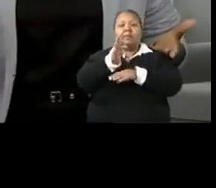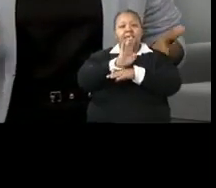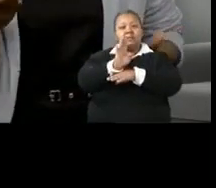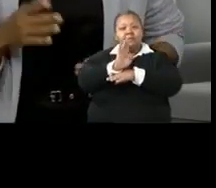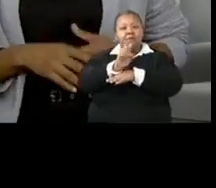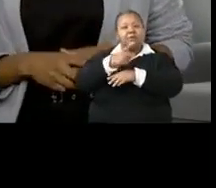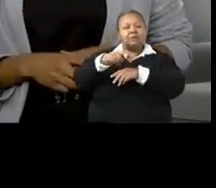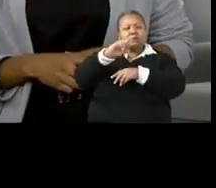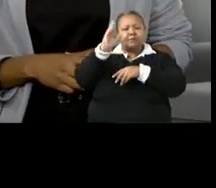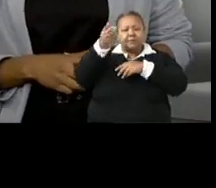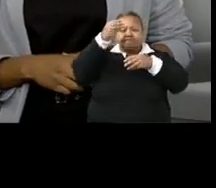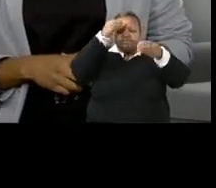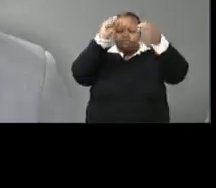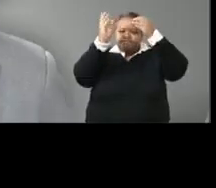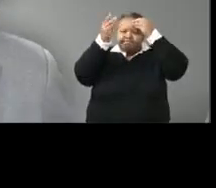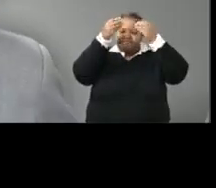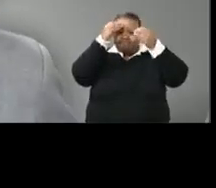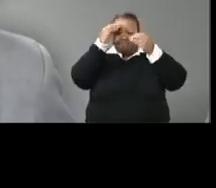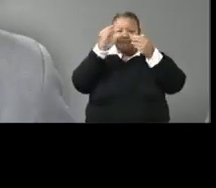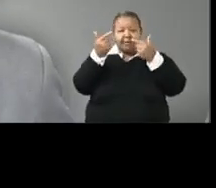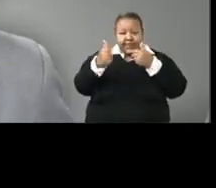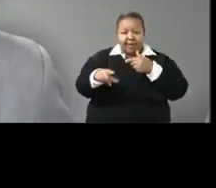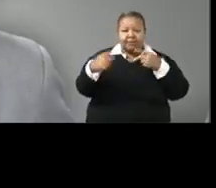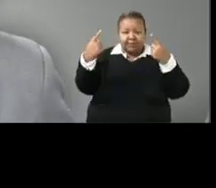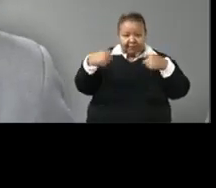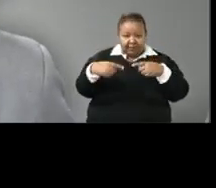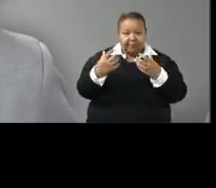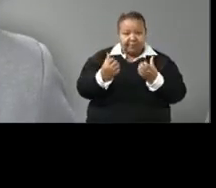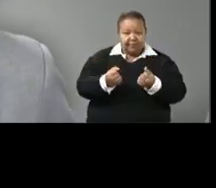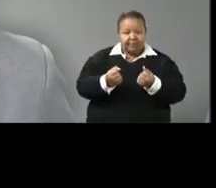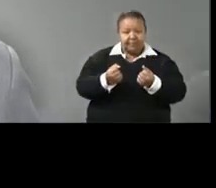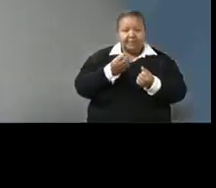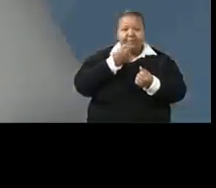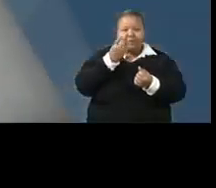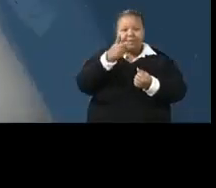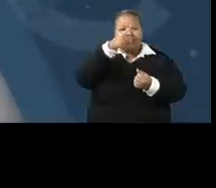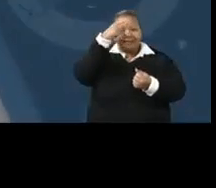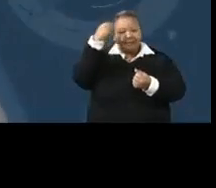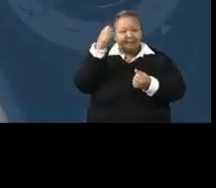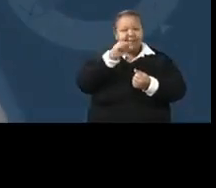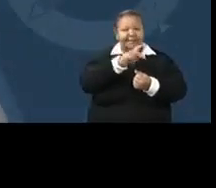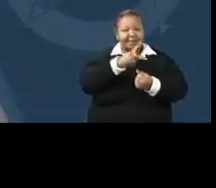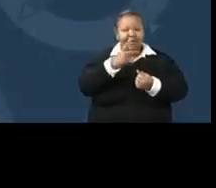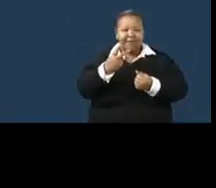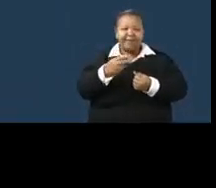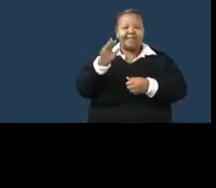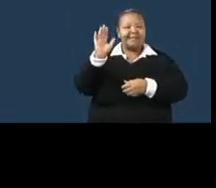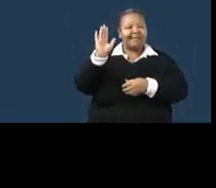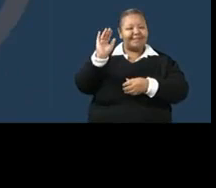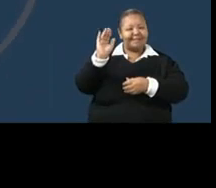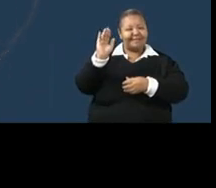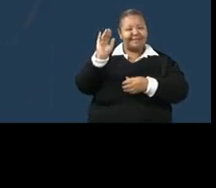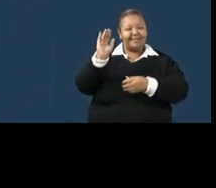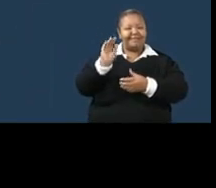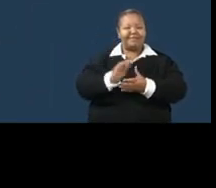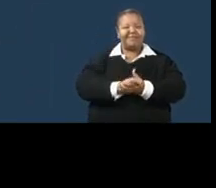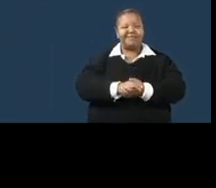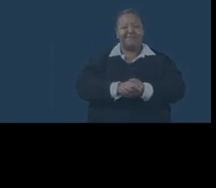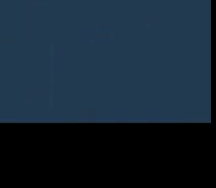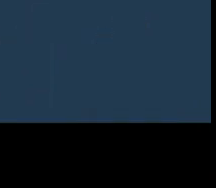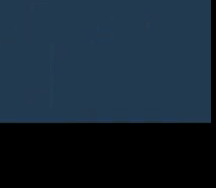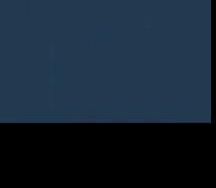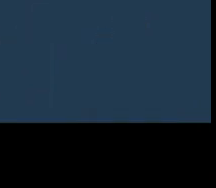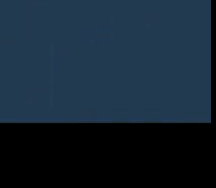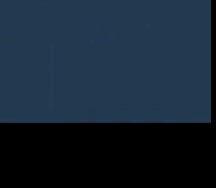para enriquecer os seus estudos. Vamos para mais um desafio? Boa sorte na SP2 e até mais!